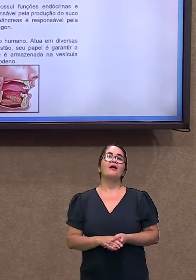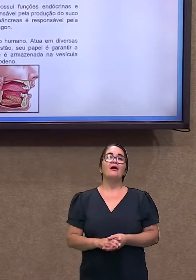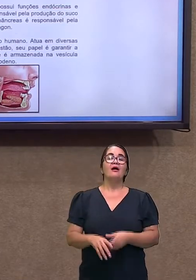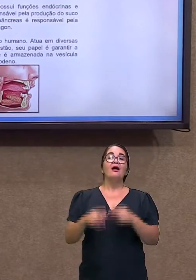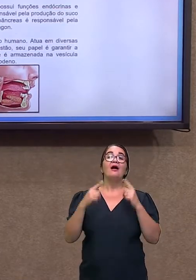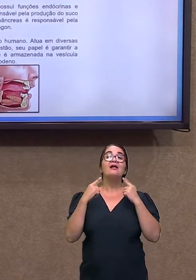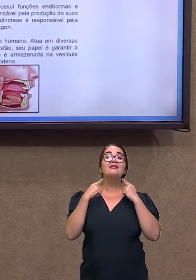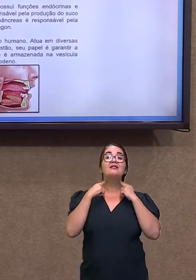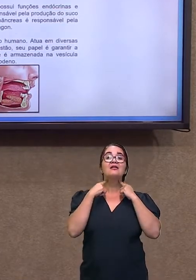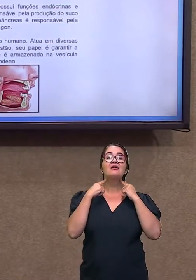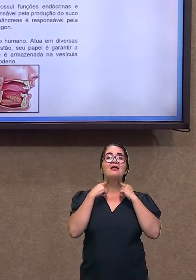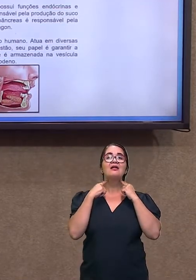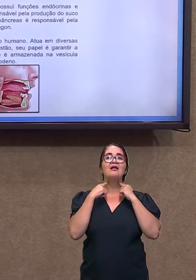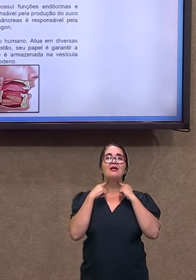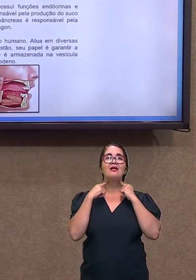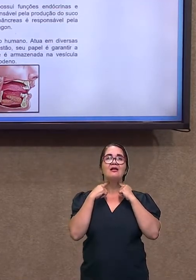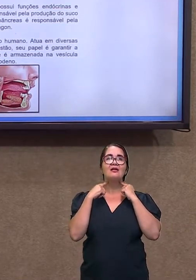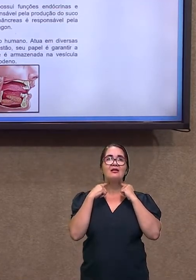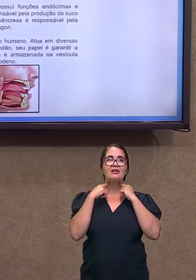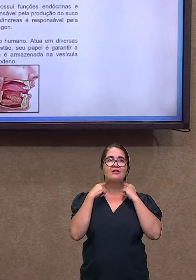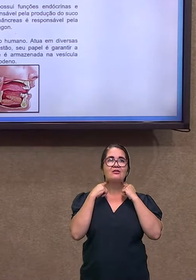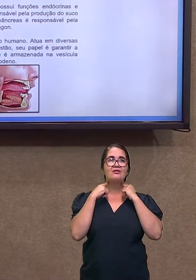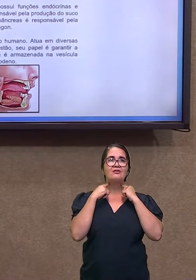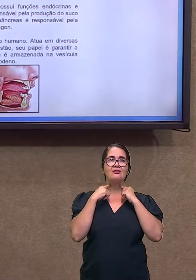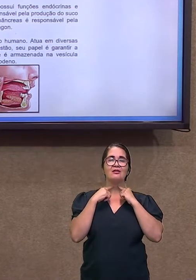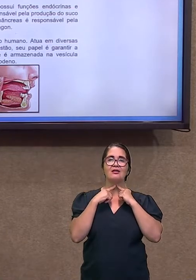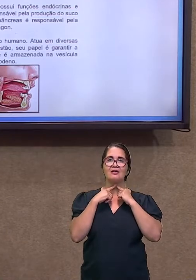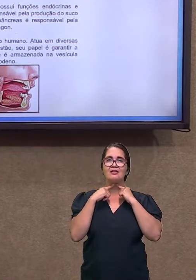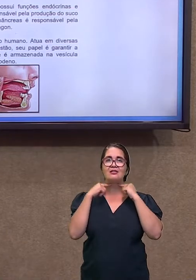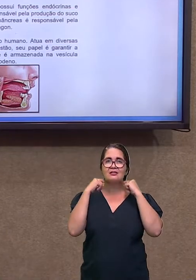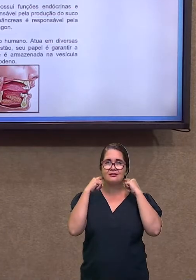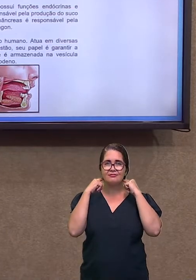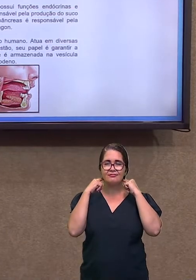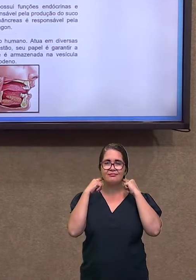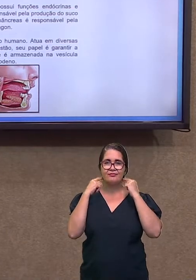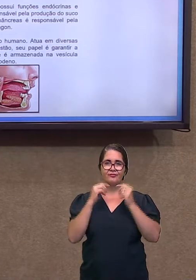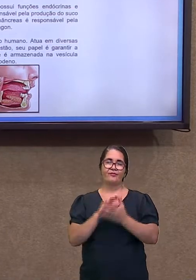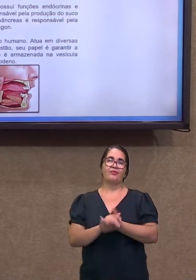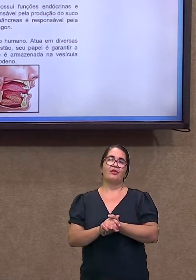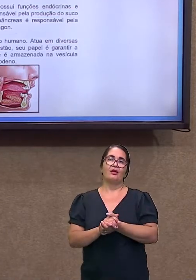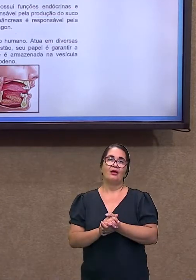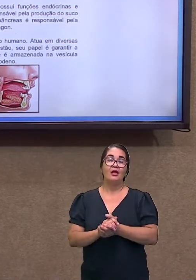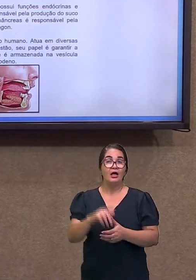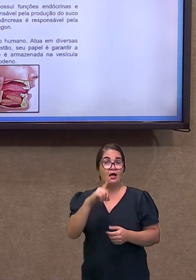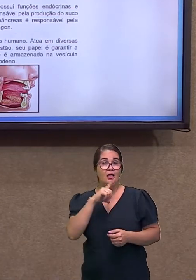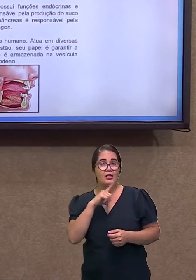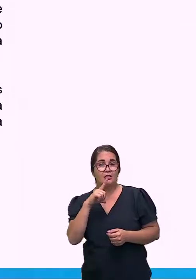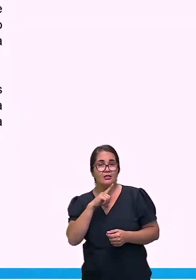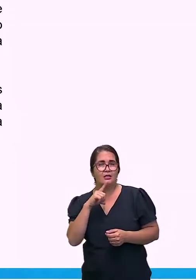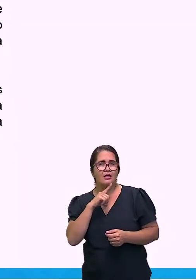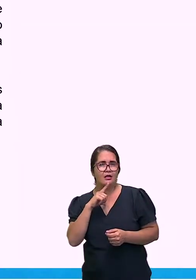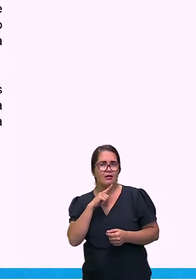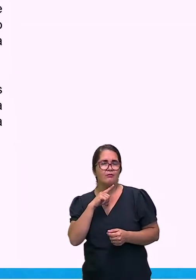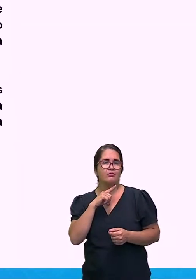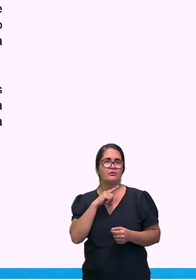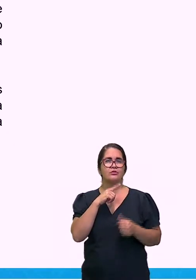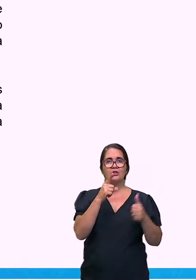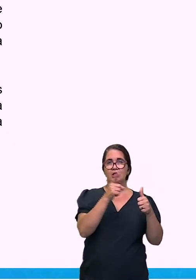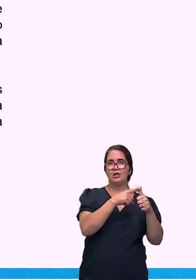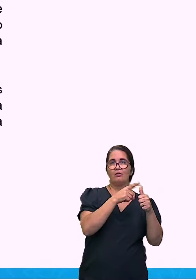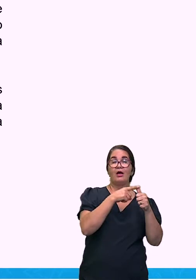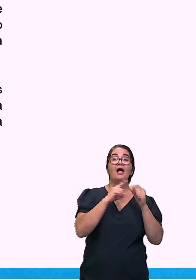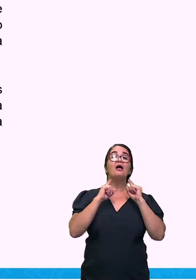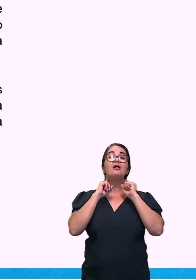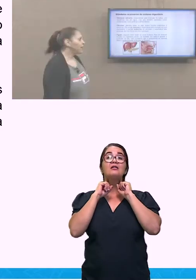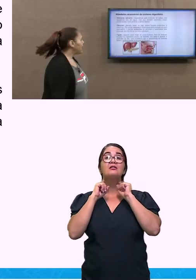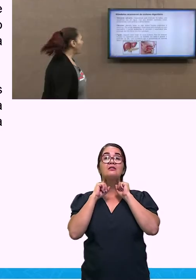glândulas acessórias. Então, nós temos o quê? Nós temos as glândulas salivares.